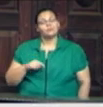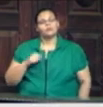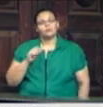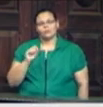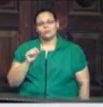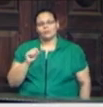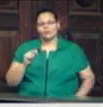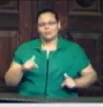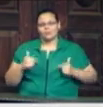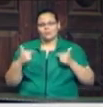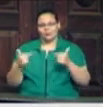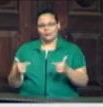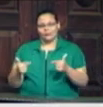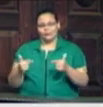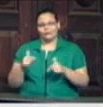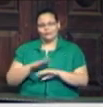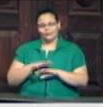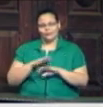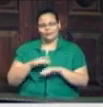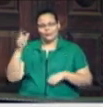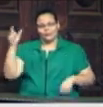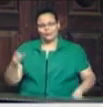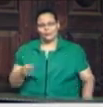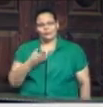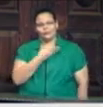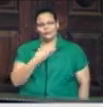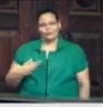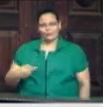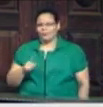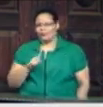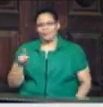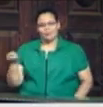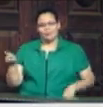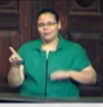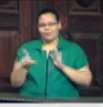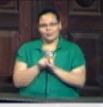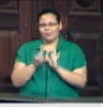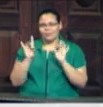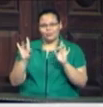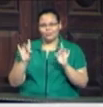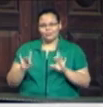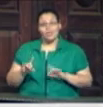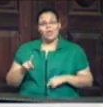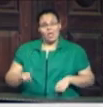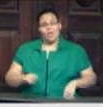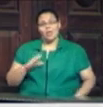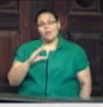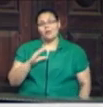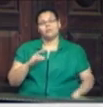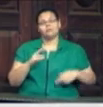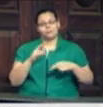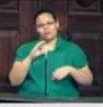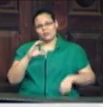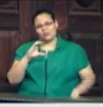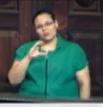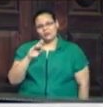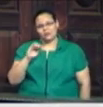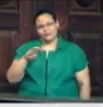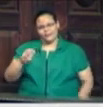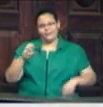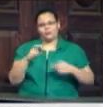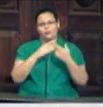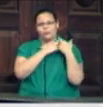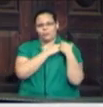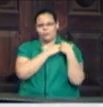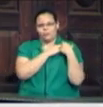tratar-se a iniciativa do governo de descumprimento da lei, portanto, crime de responsabilidade. Vou